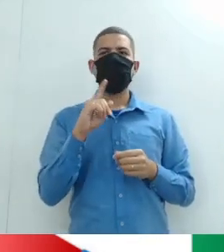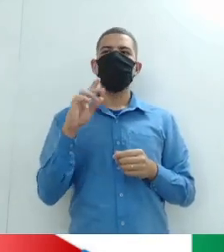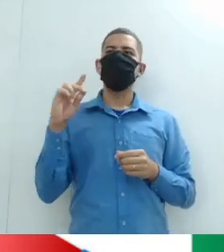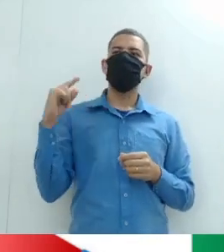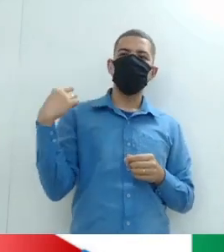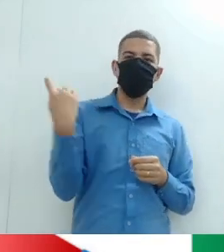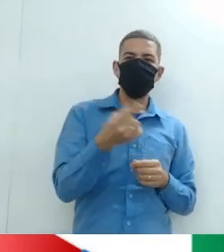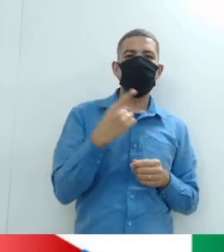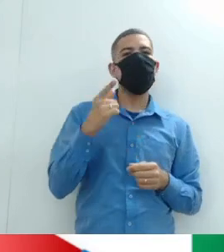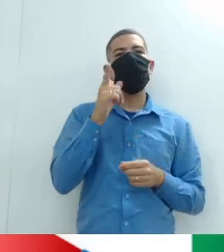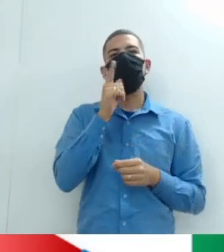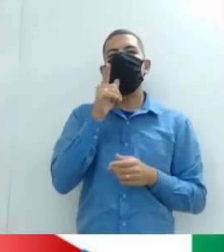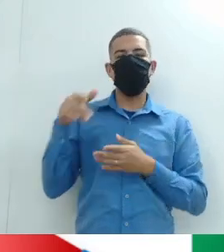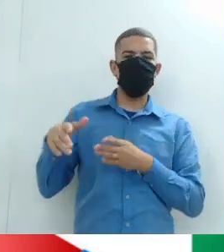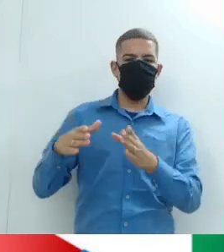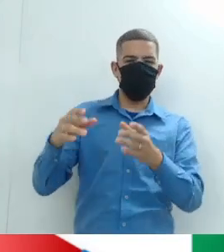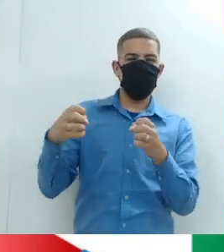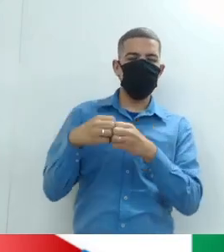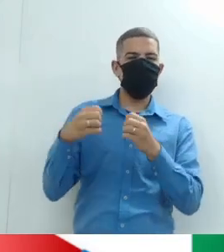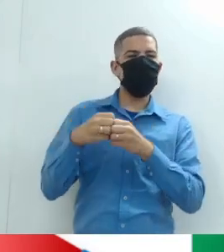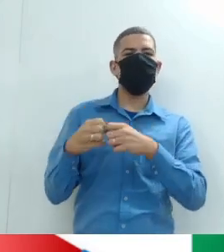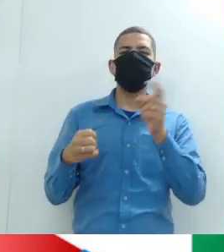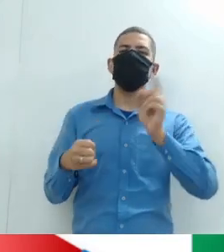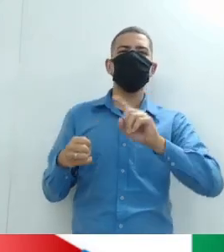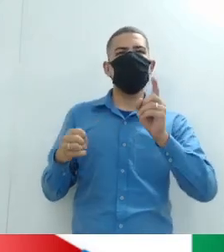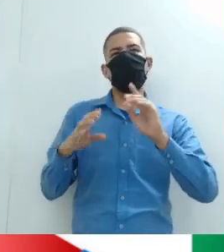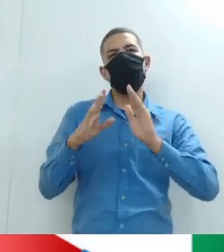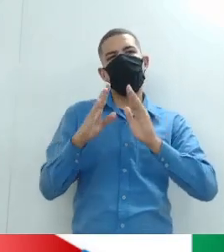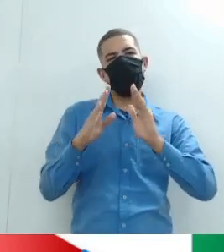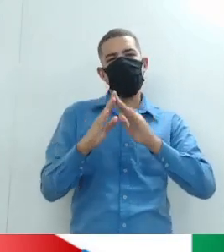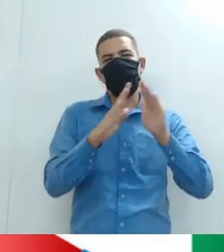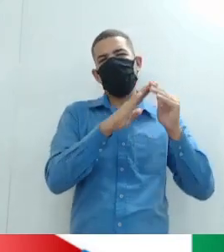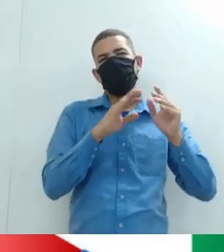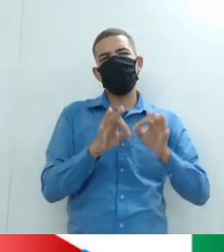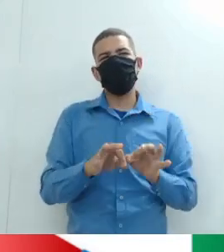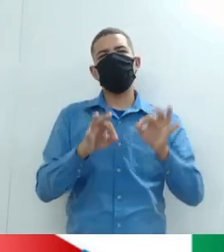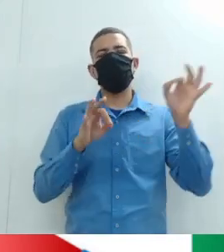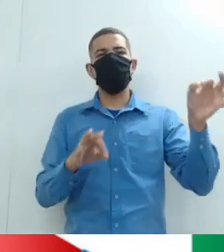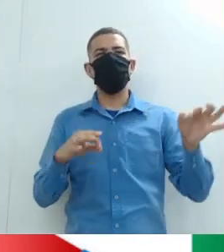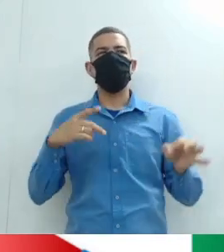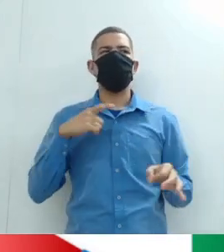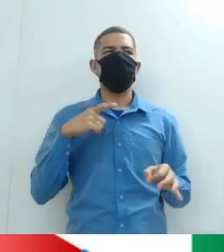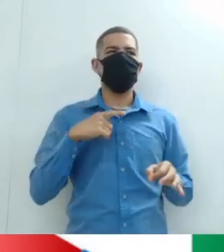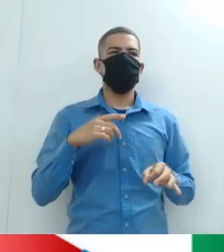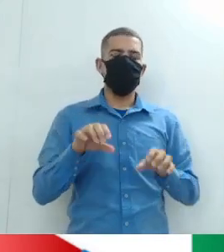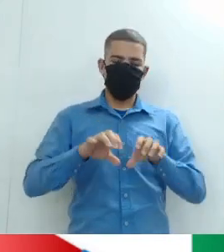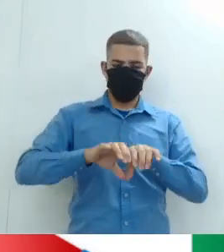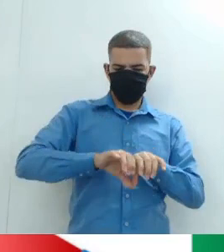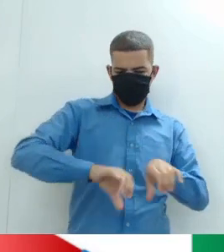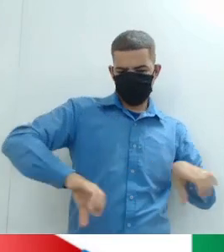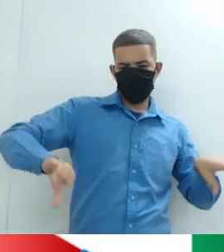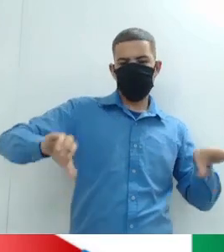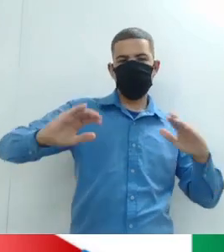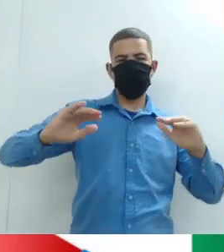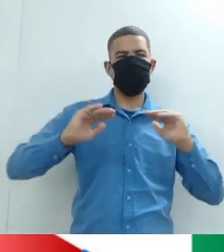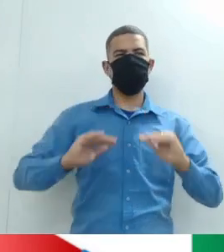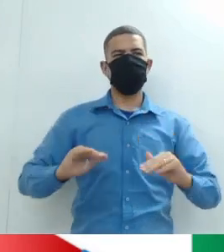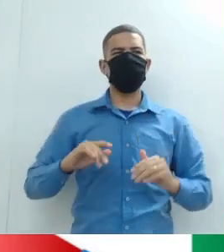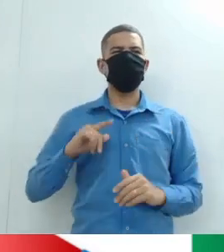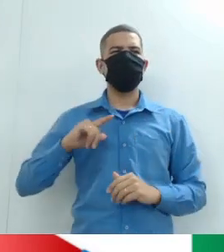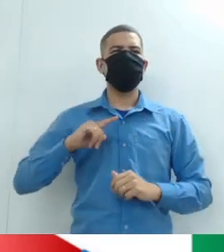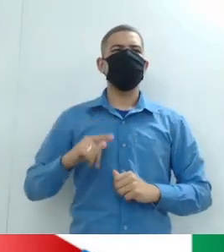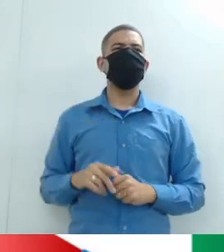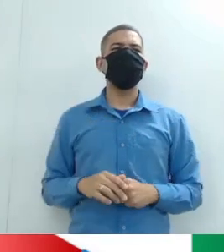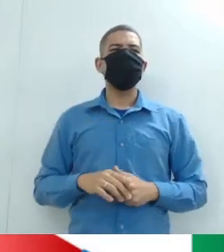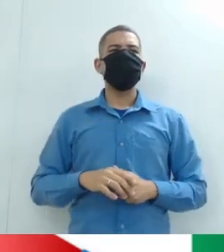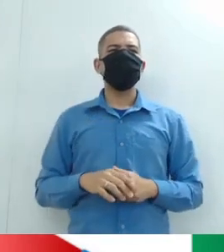mora à margem do rio, tá? Então precisa da água que está vindo pelos canos submersos, ok?